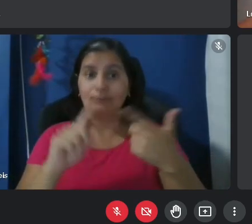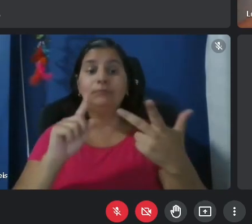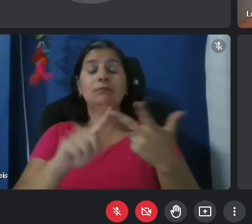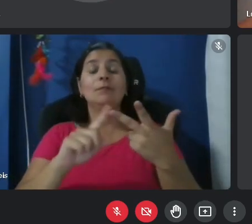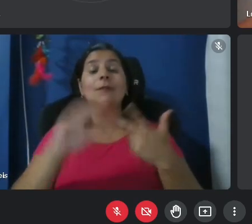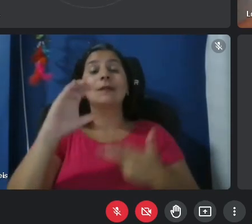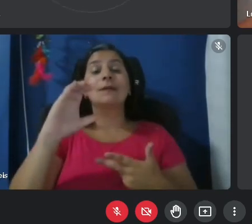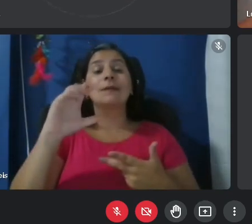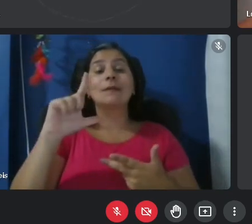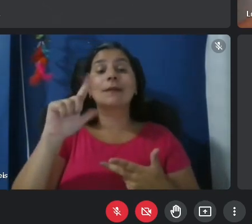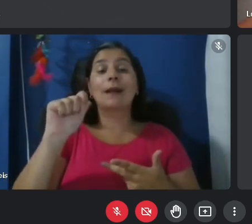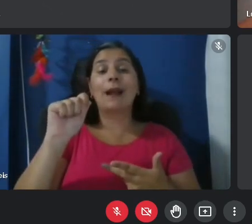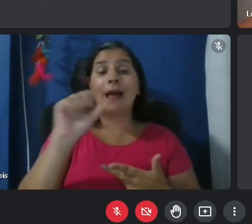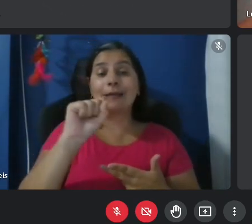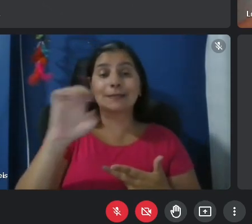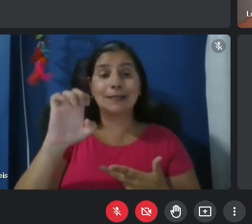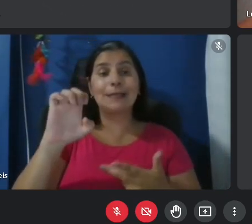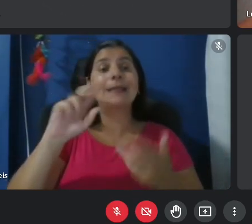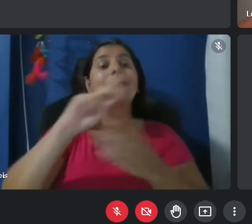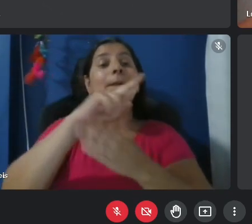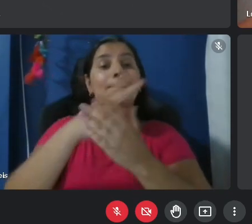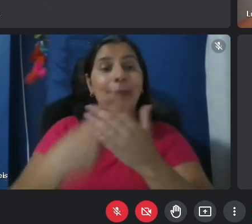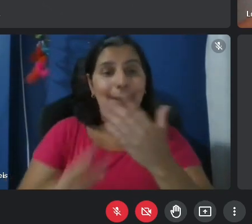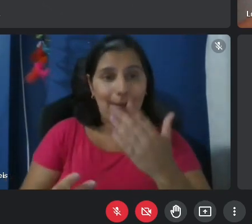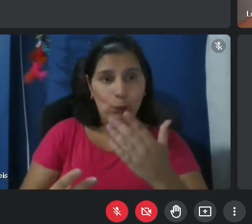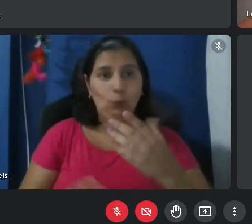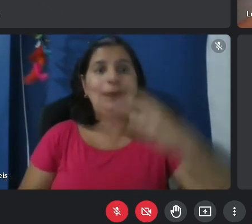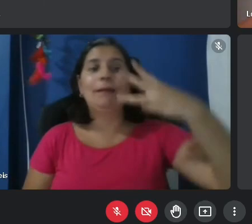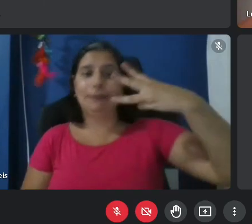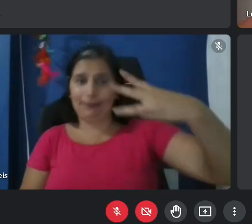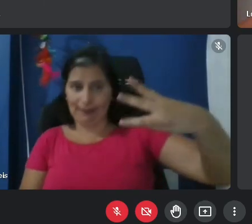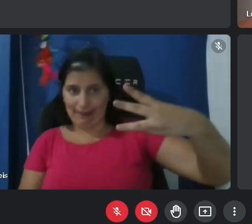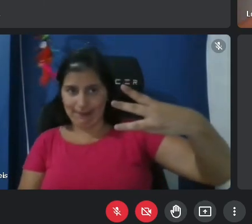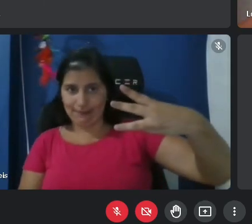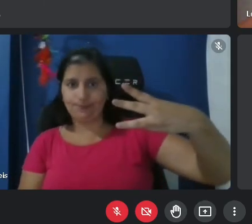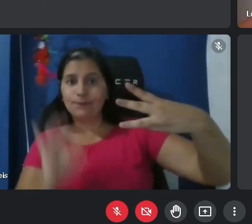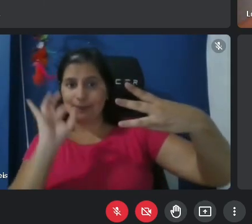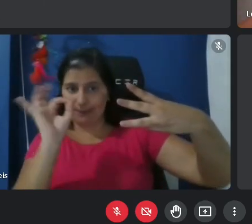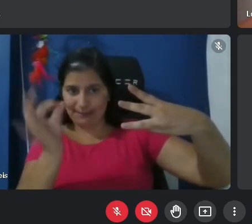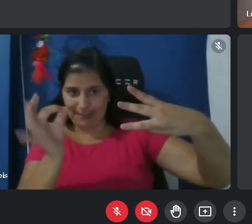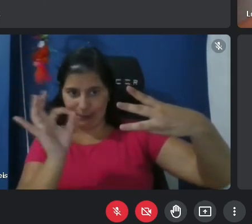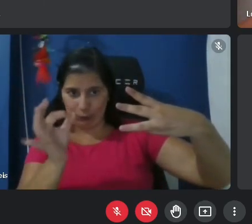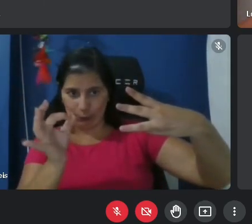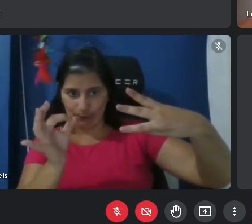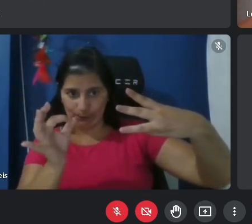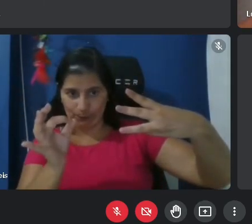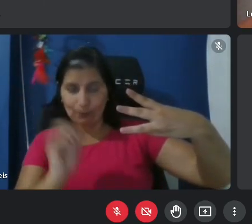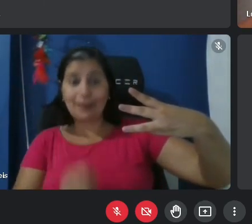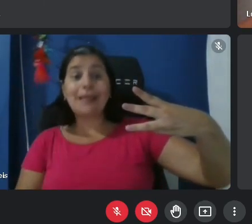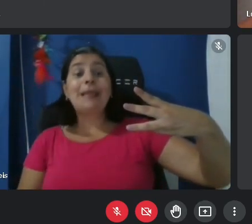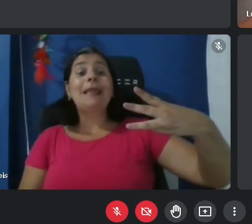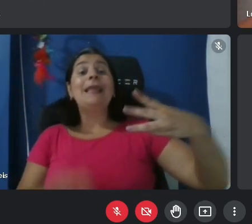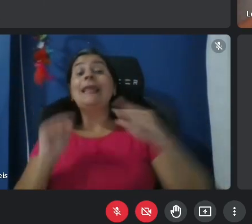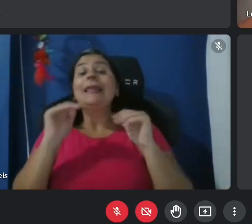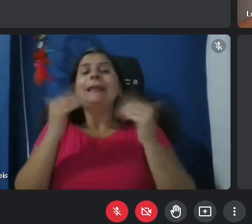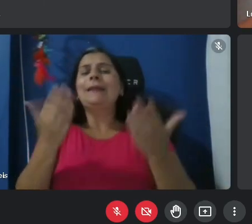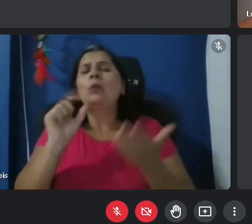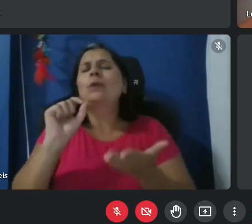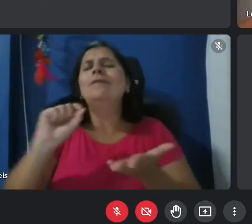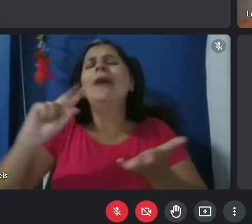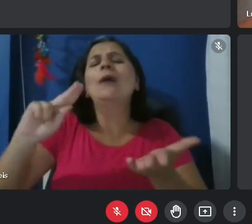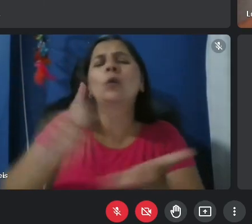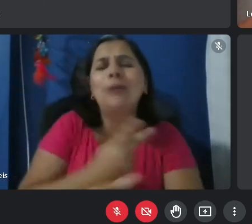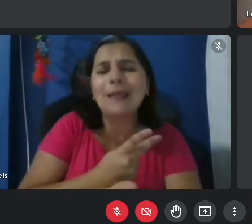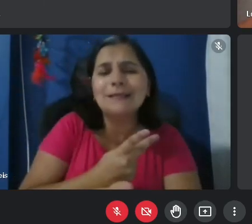polo bilíngue, sobre as classes bilíngues, sobre esses 3 pontos será abordado nesse